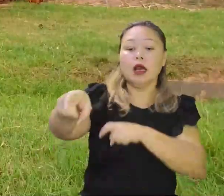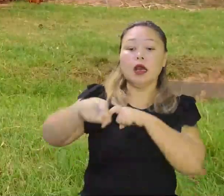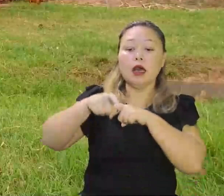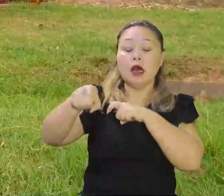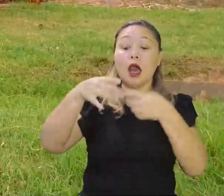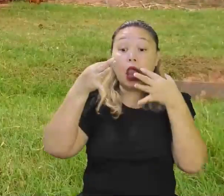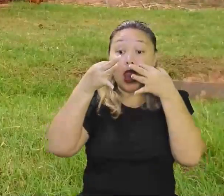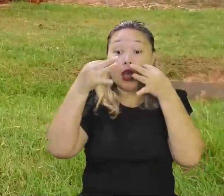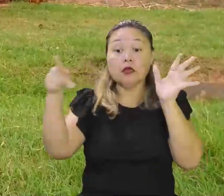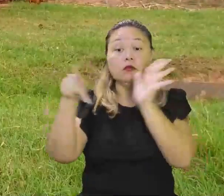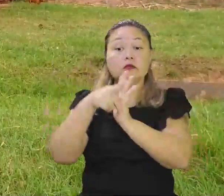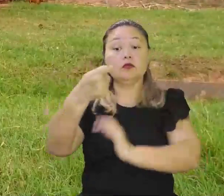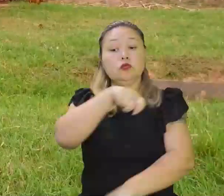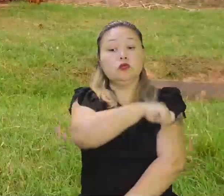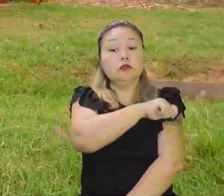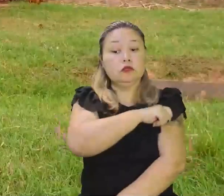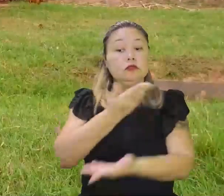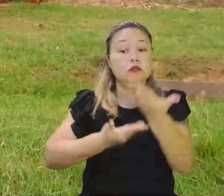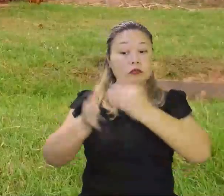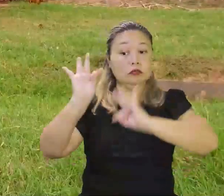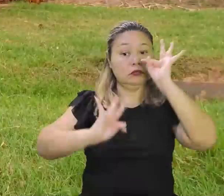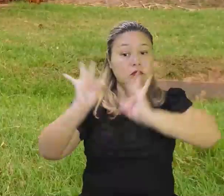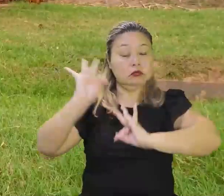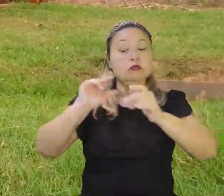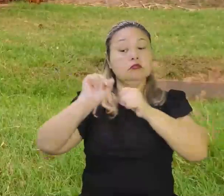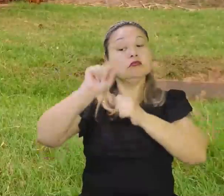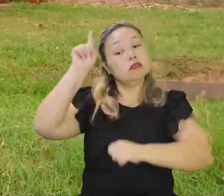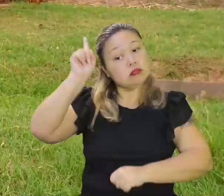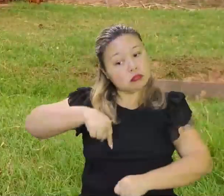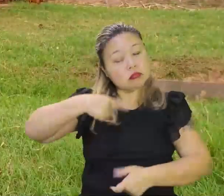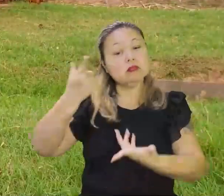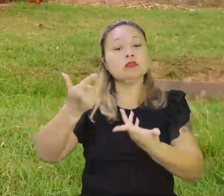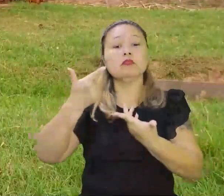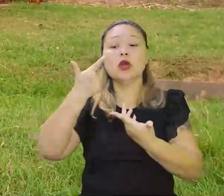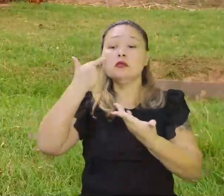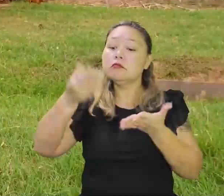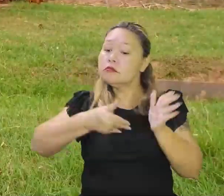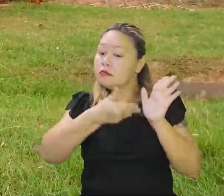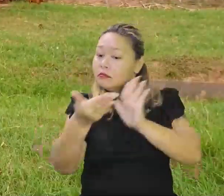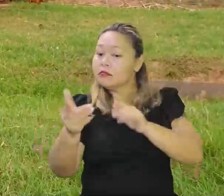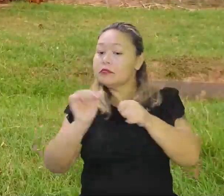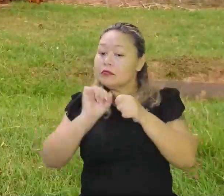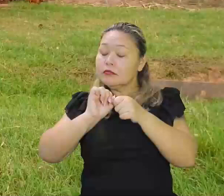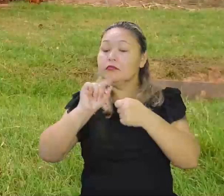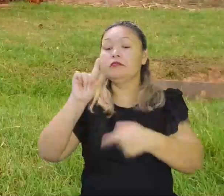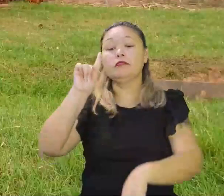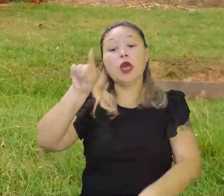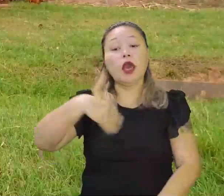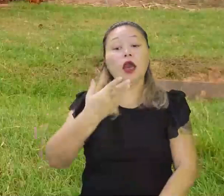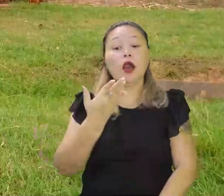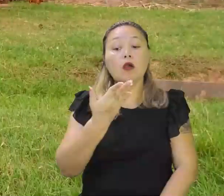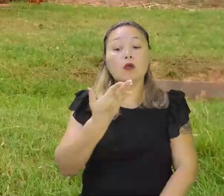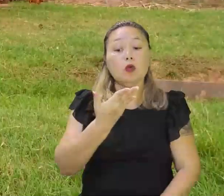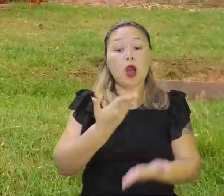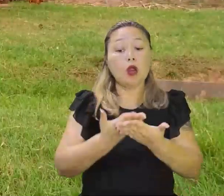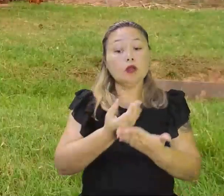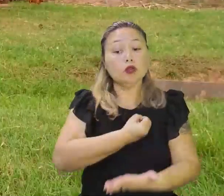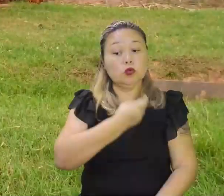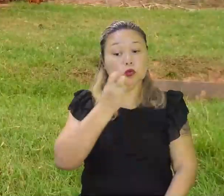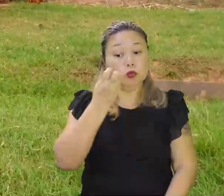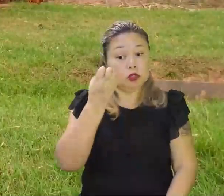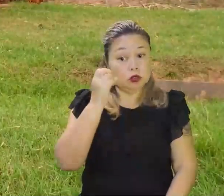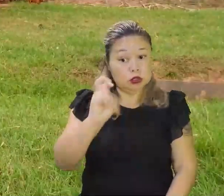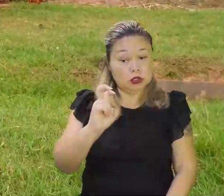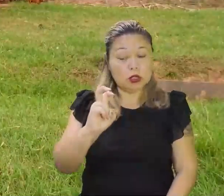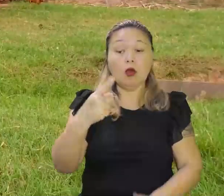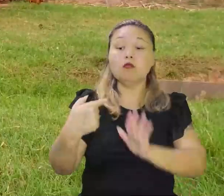realidade do aluno da mediação tecnológica. E é isso que a gente trouxe nessa aula para vocês. Então, a aula de número 5, a gente vai mostrar para vocês o